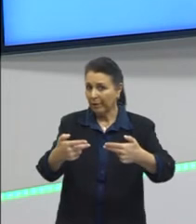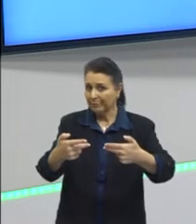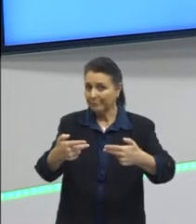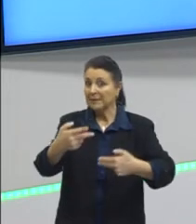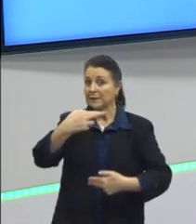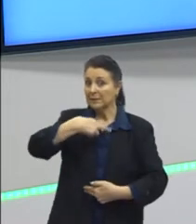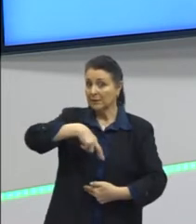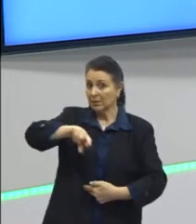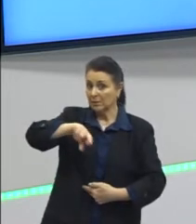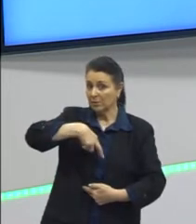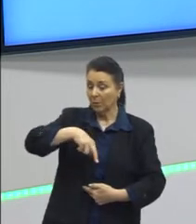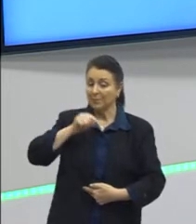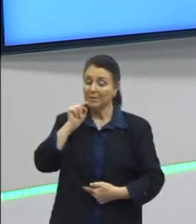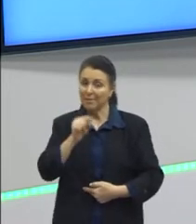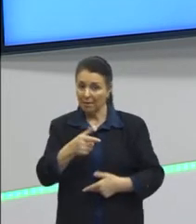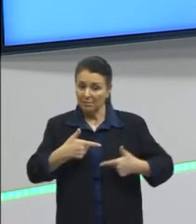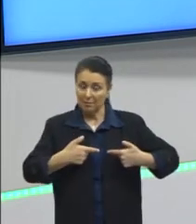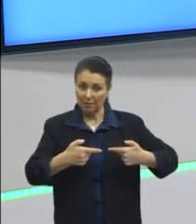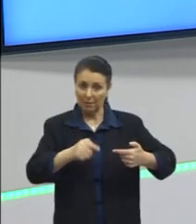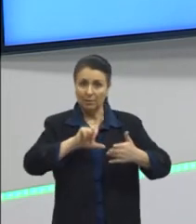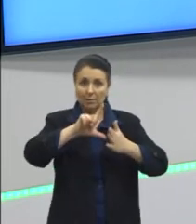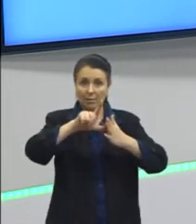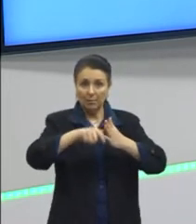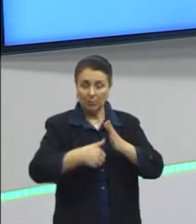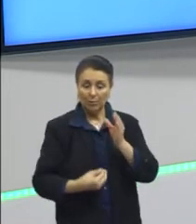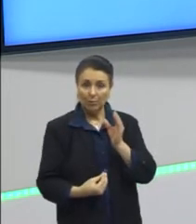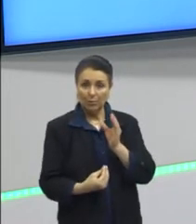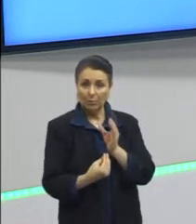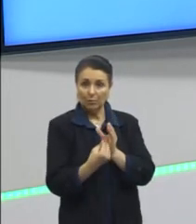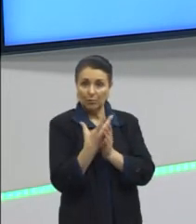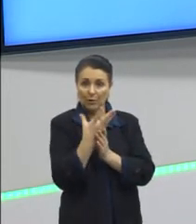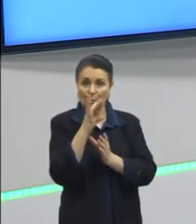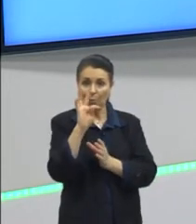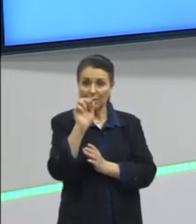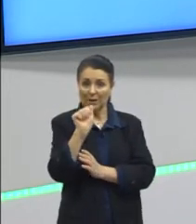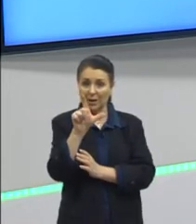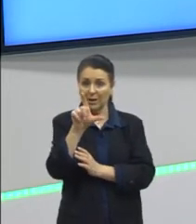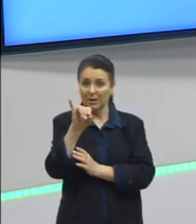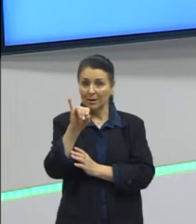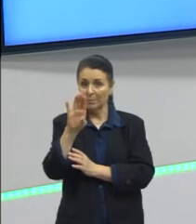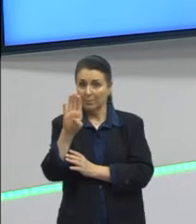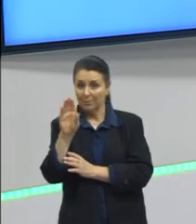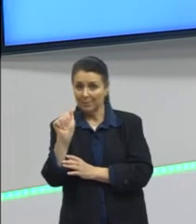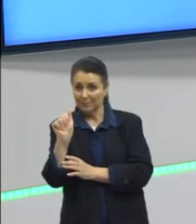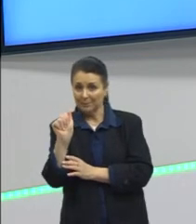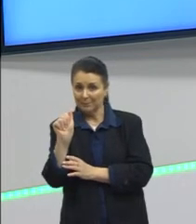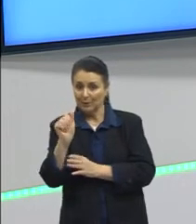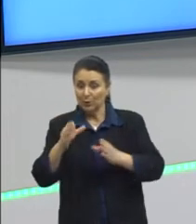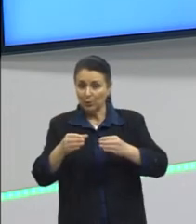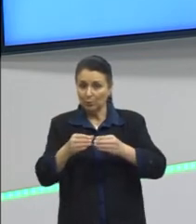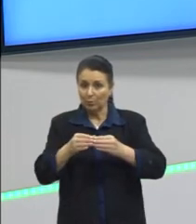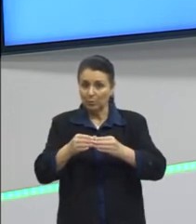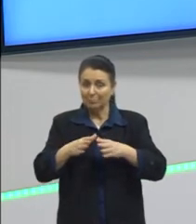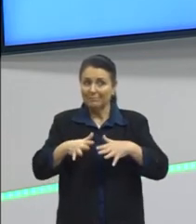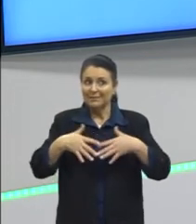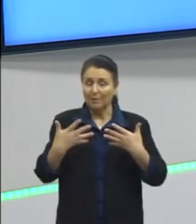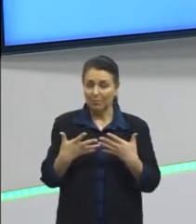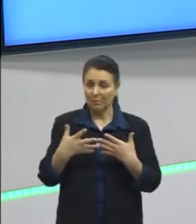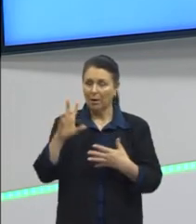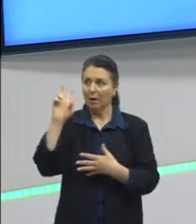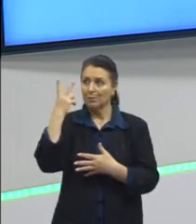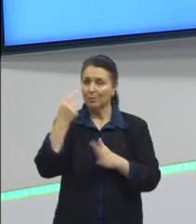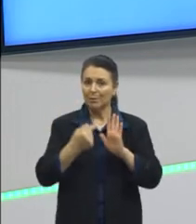religiosos e essa Guerrilha depois vai fundar o Talibã Então essa pequena ironia da história né